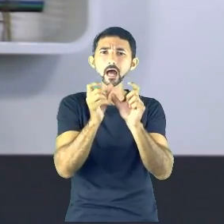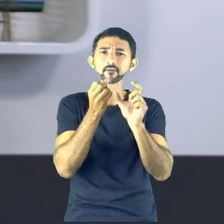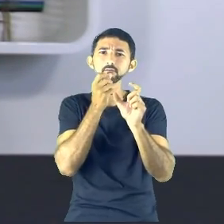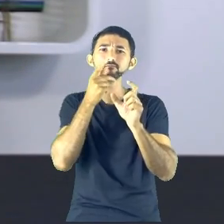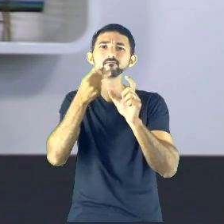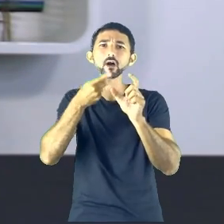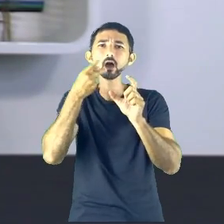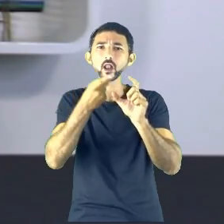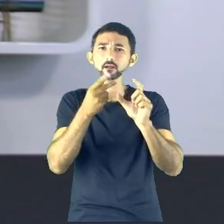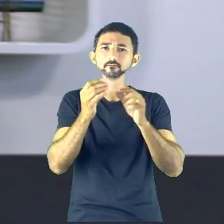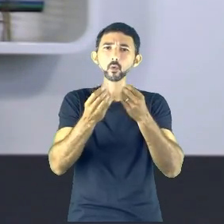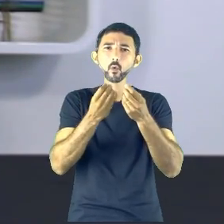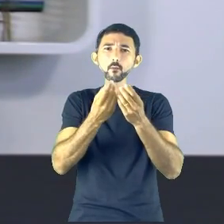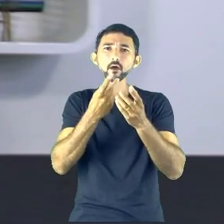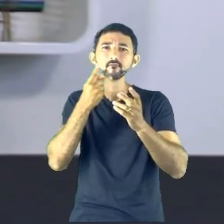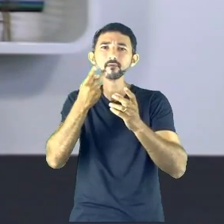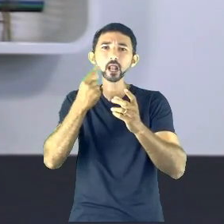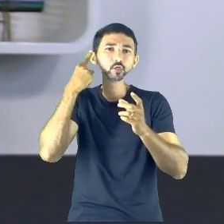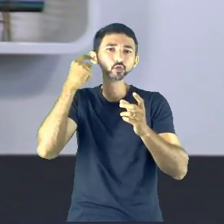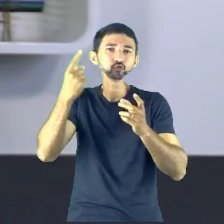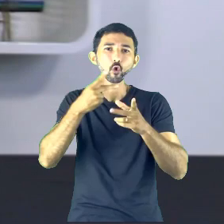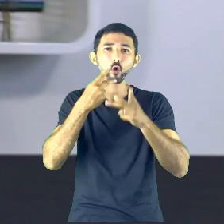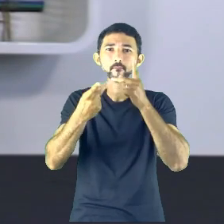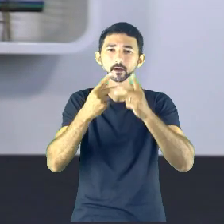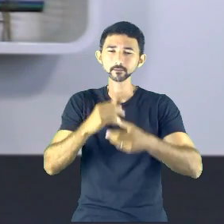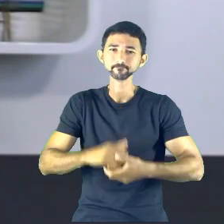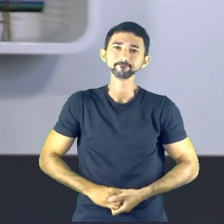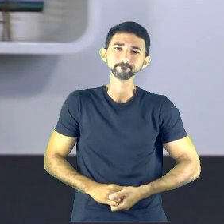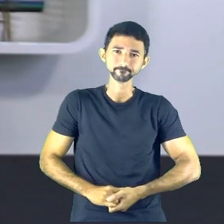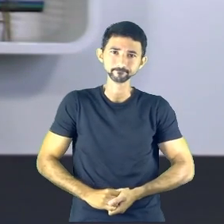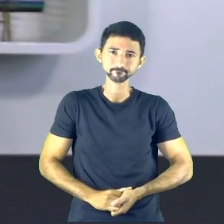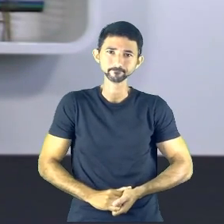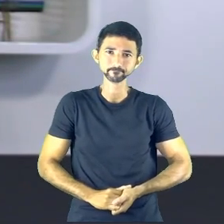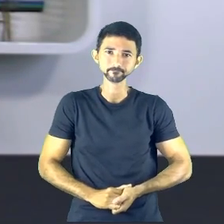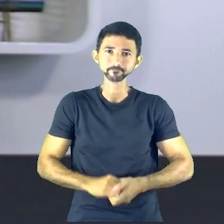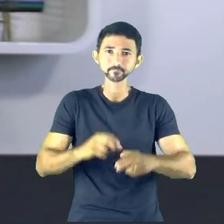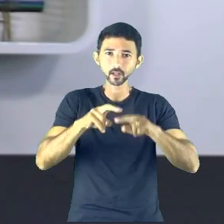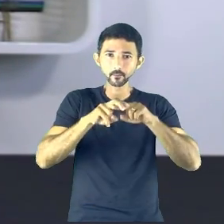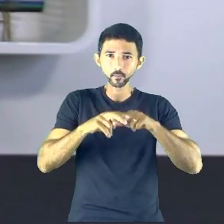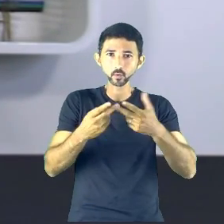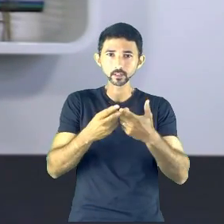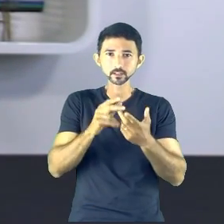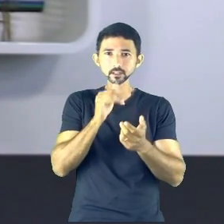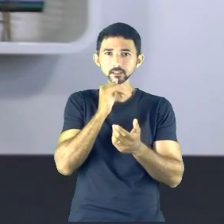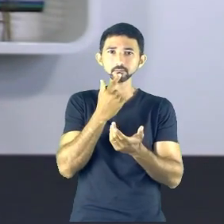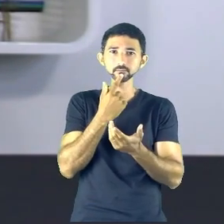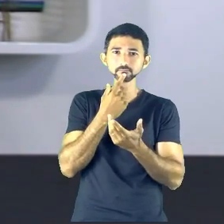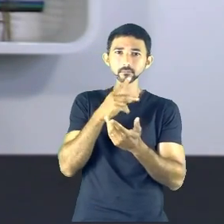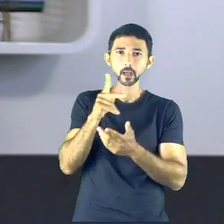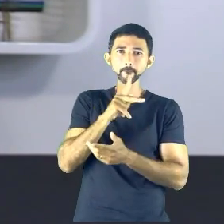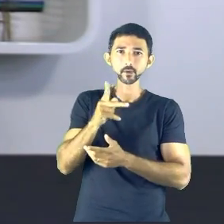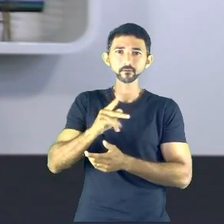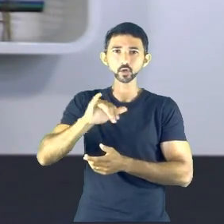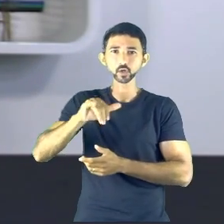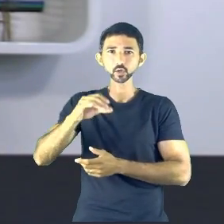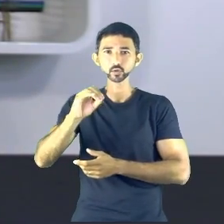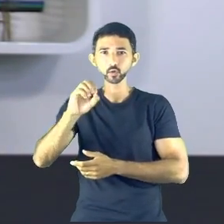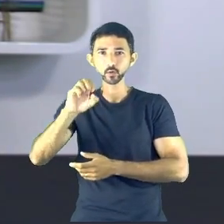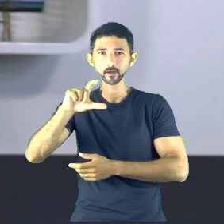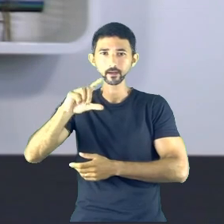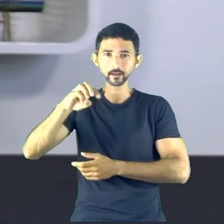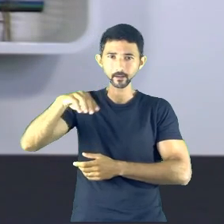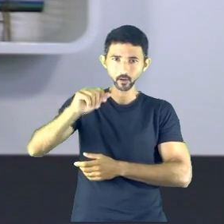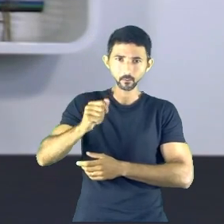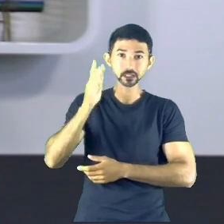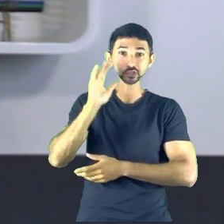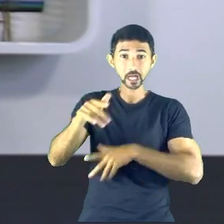como as palavras são pronunciadas, né? O modo como os sons são pronunciados nas palavras, tá bom? E por isso, mesmo sabendo que a professora Joelma